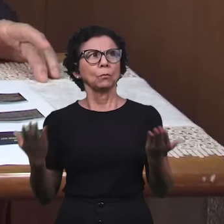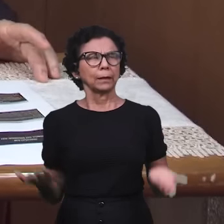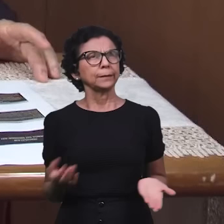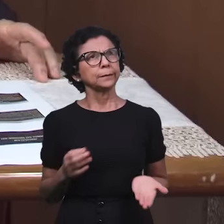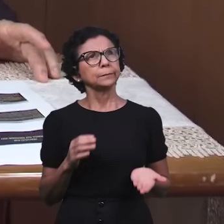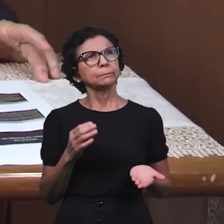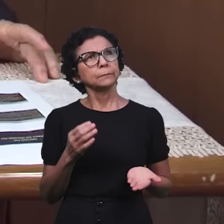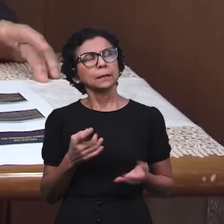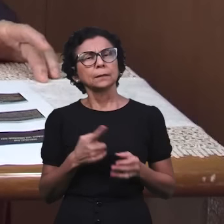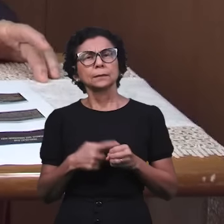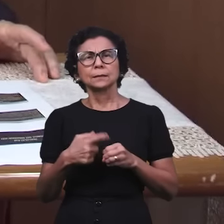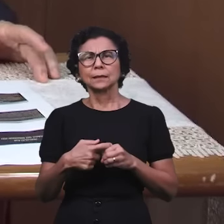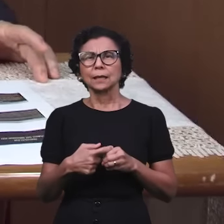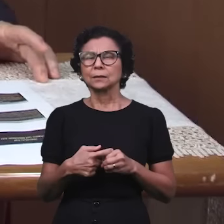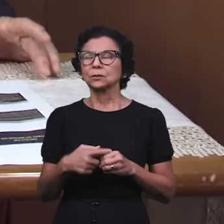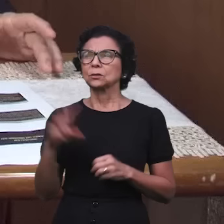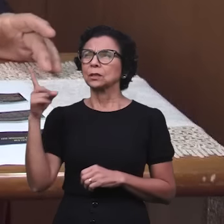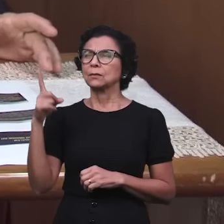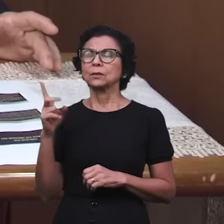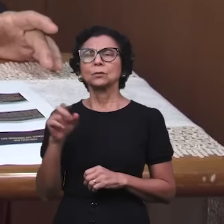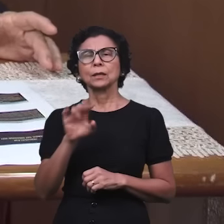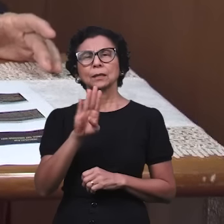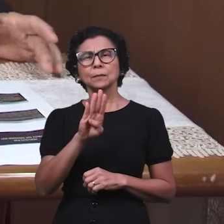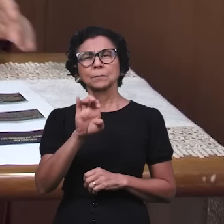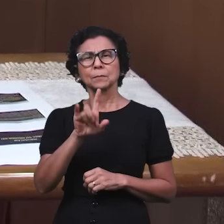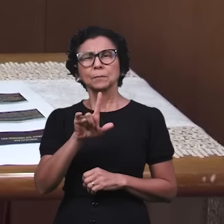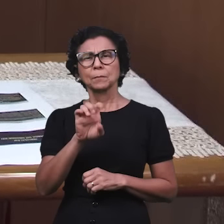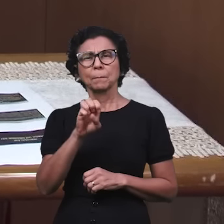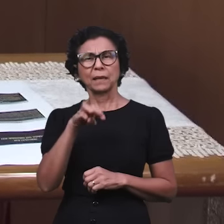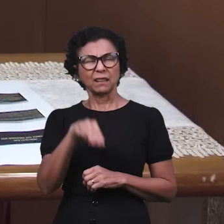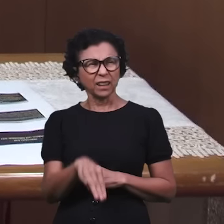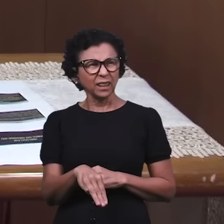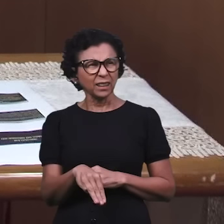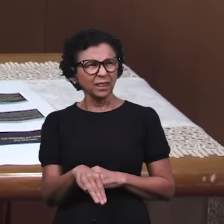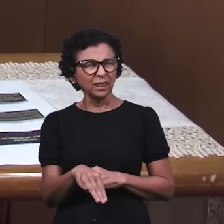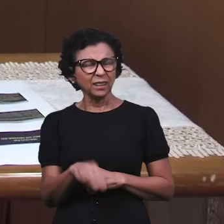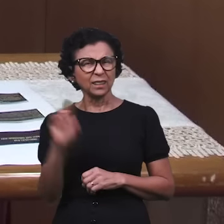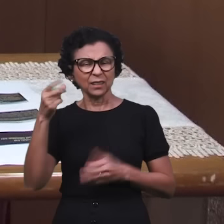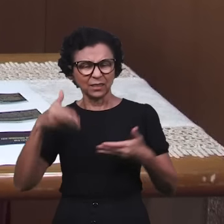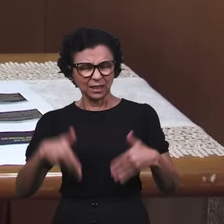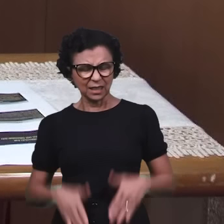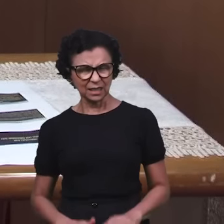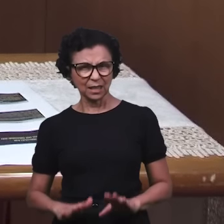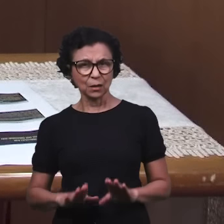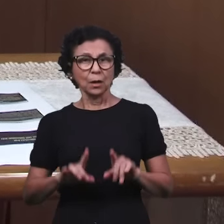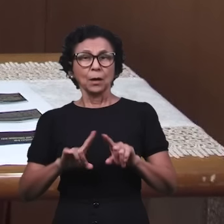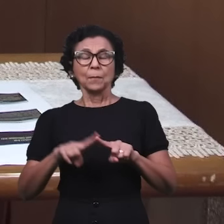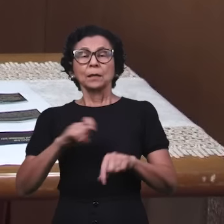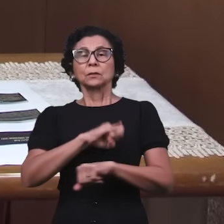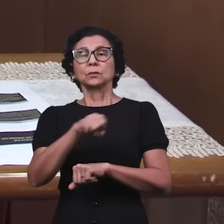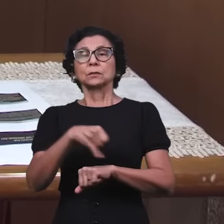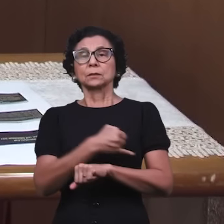Belém? Era Belém, foi a cidade que ele nasceu. Só que como Jerusalém era profética,